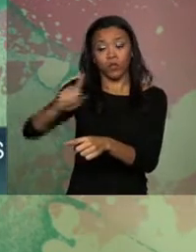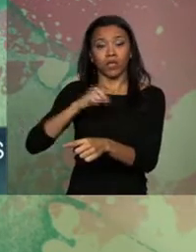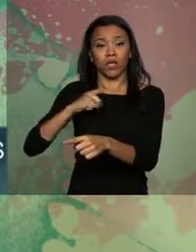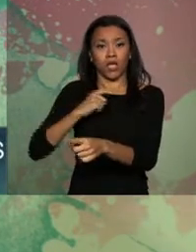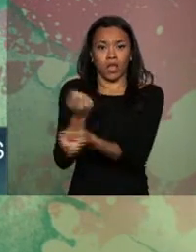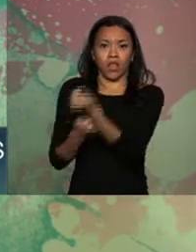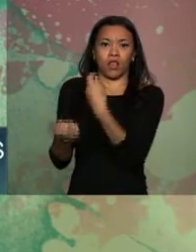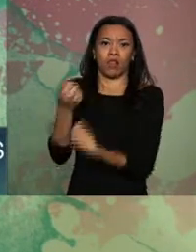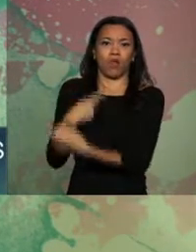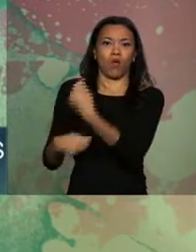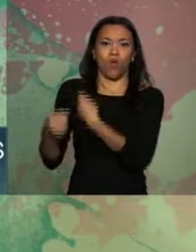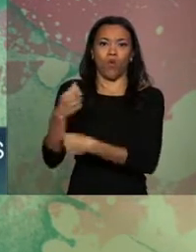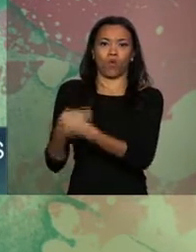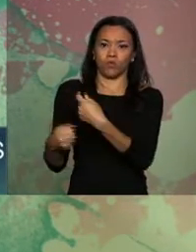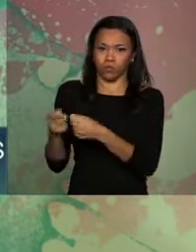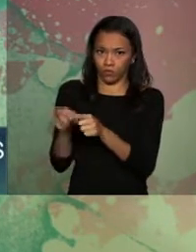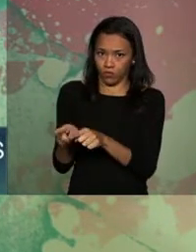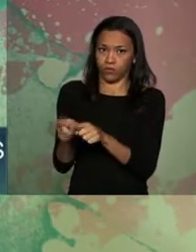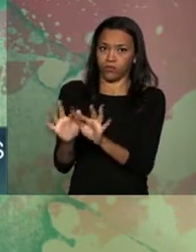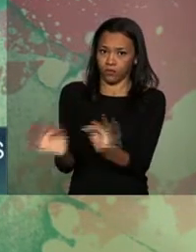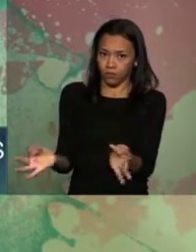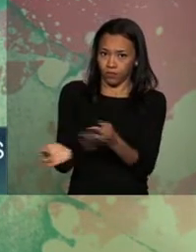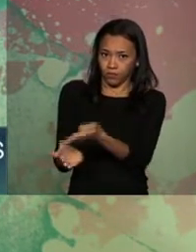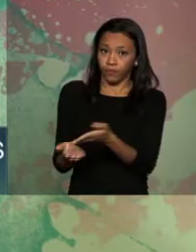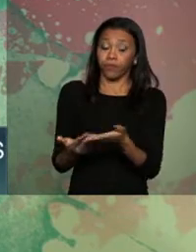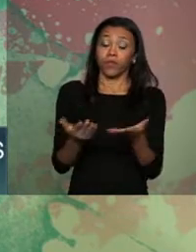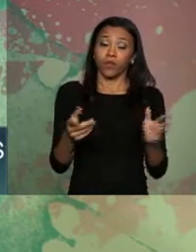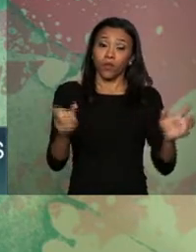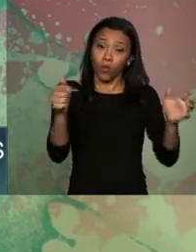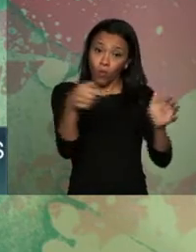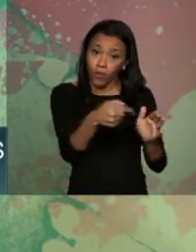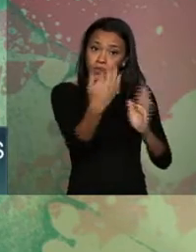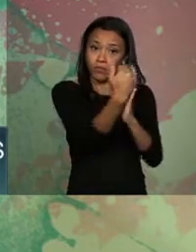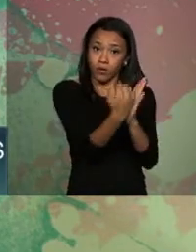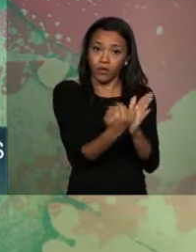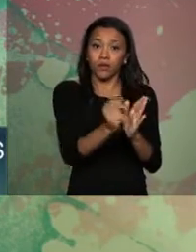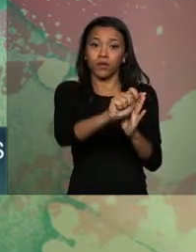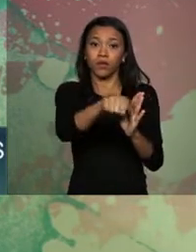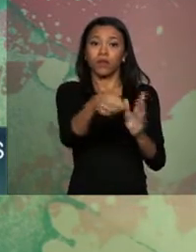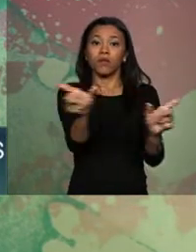famílias. Com o MEI, o Estado brasileiro